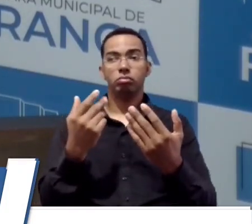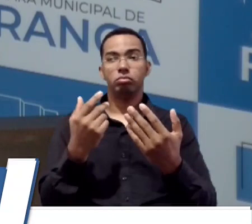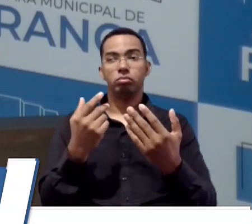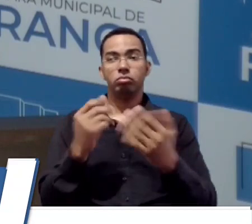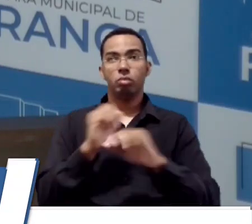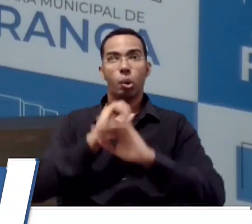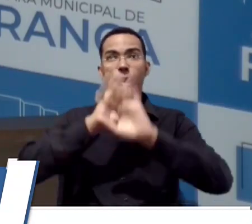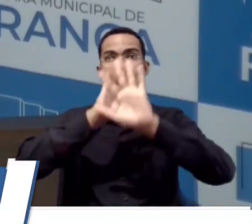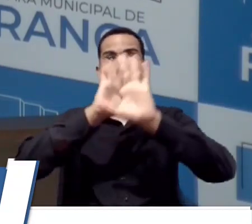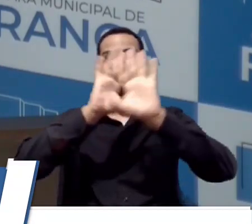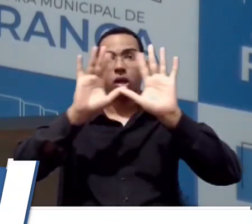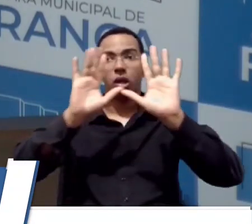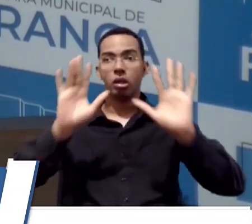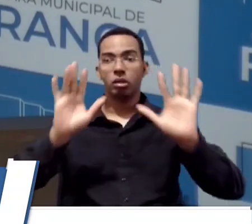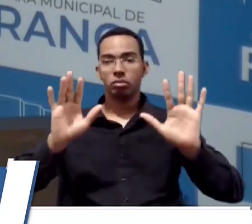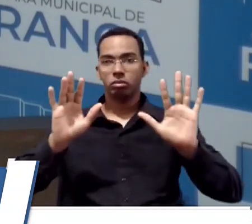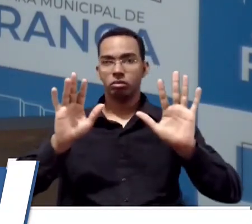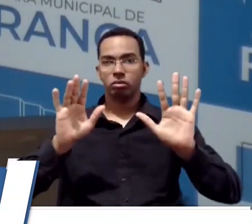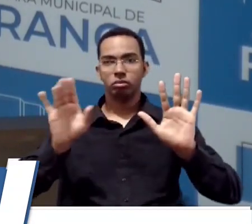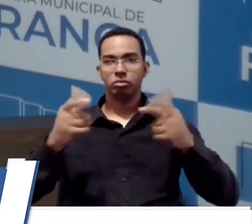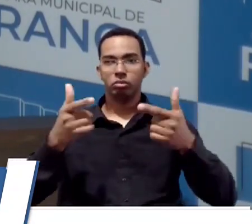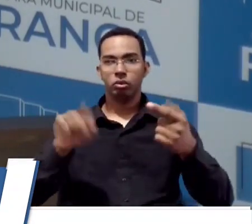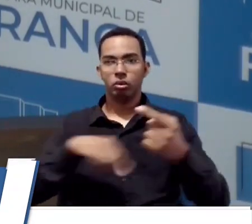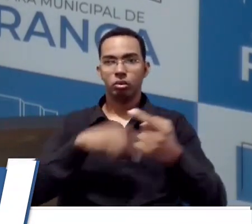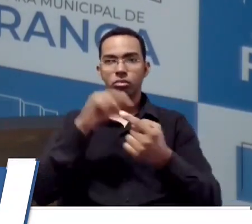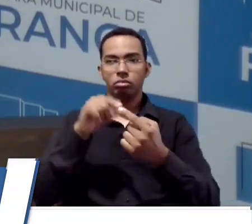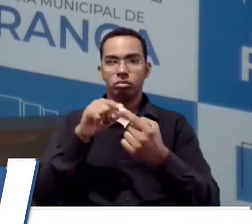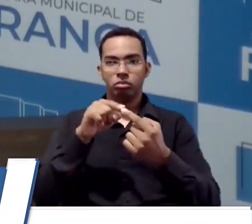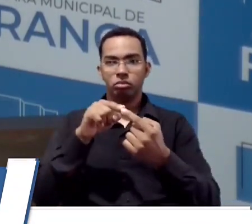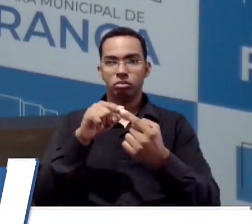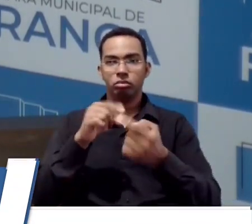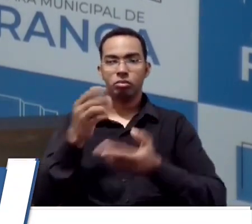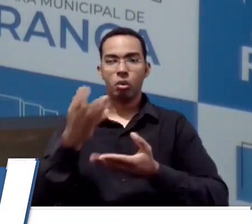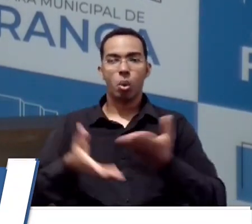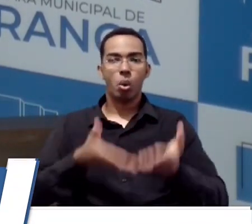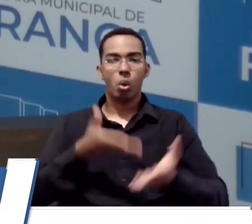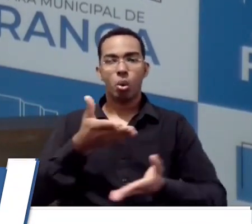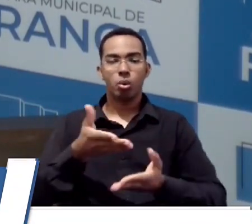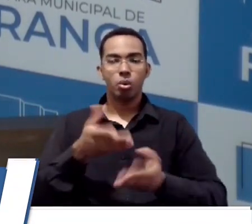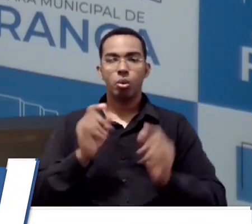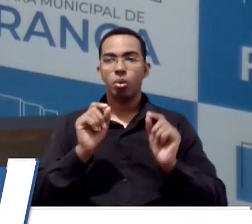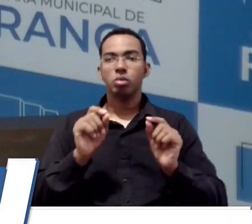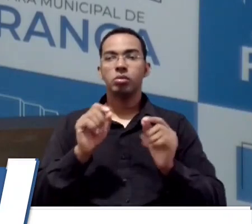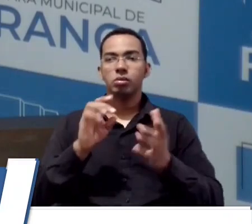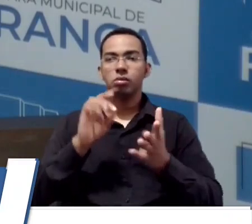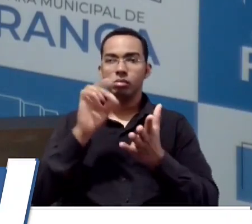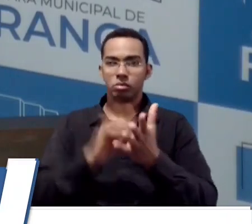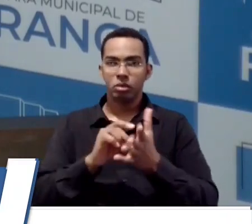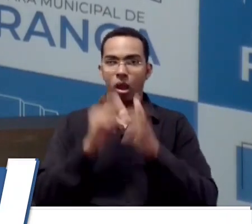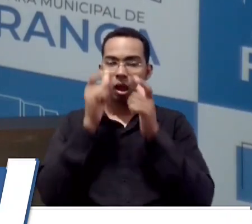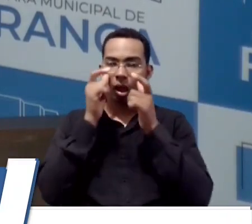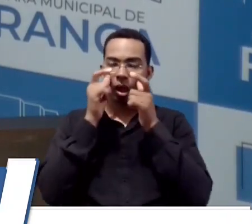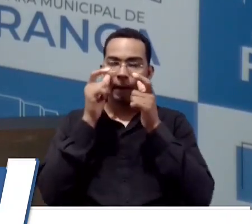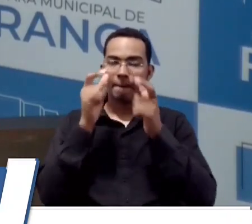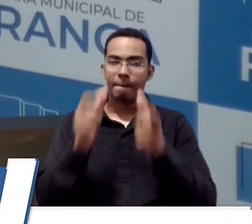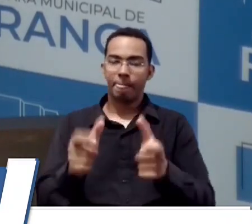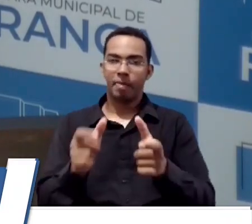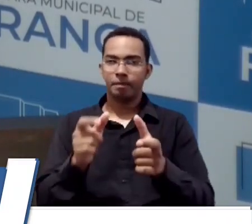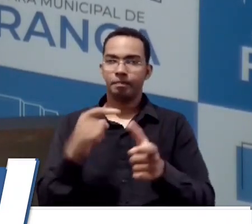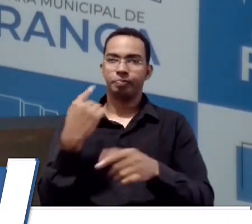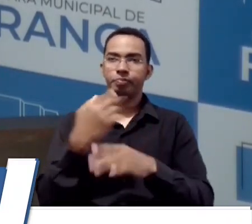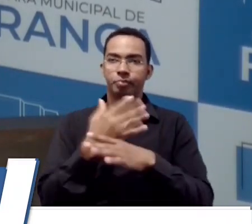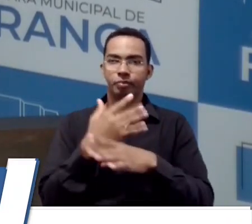clara e não muito objetiva e não tratando daquilo que realmente interessa a nossa